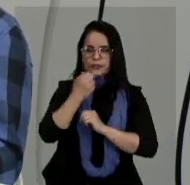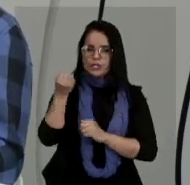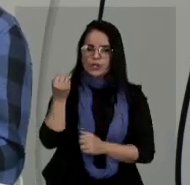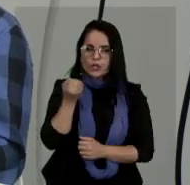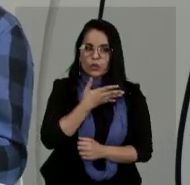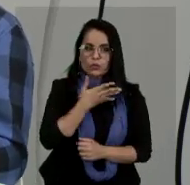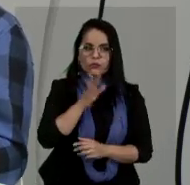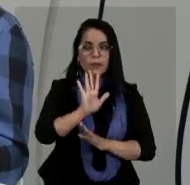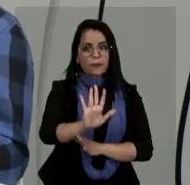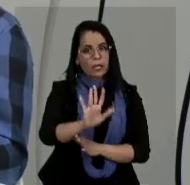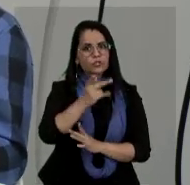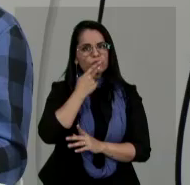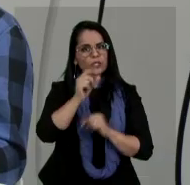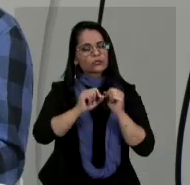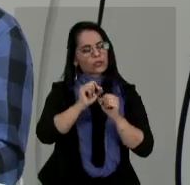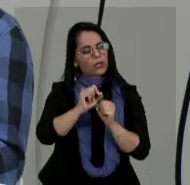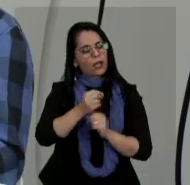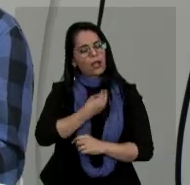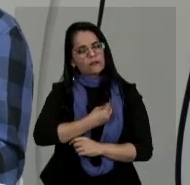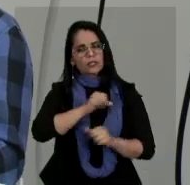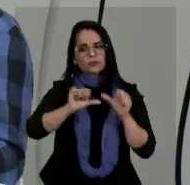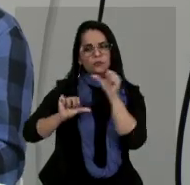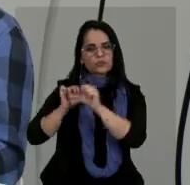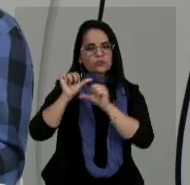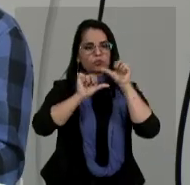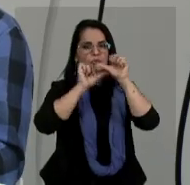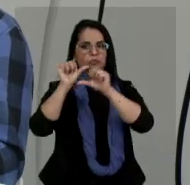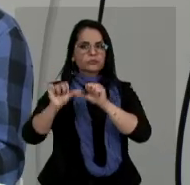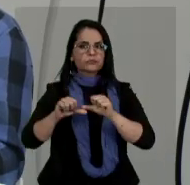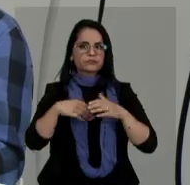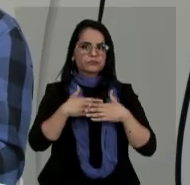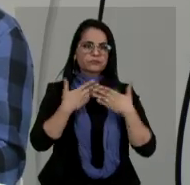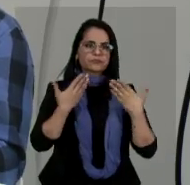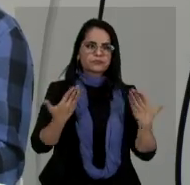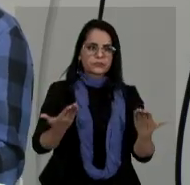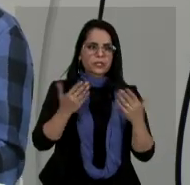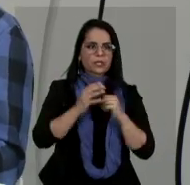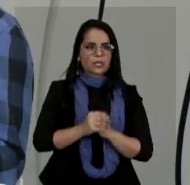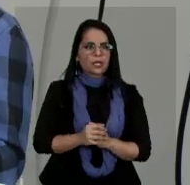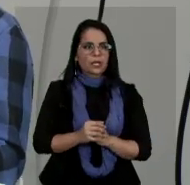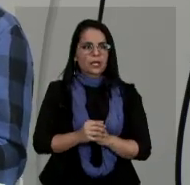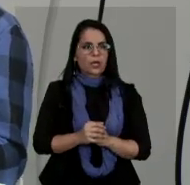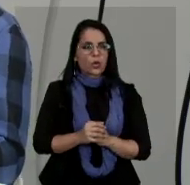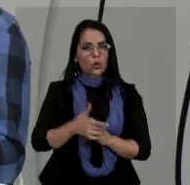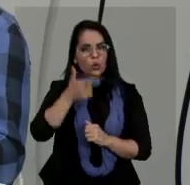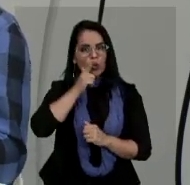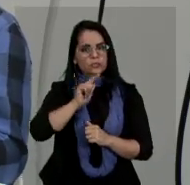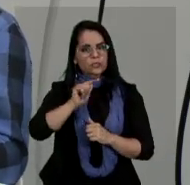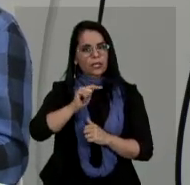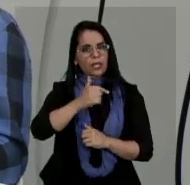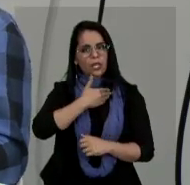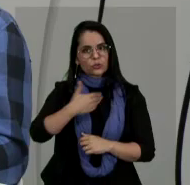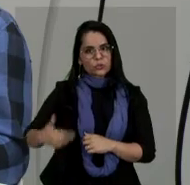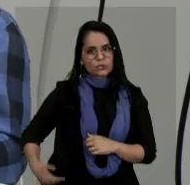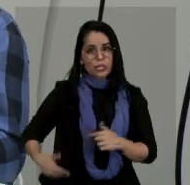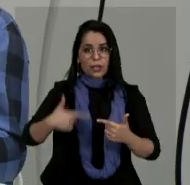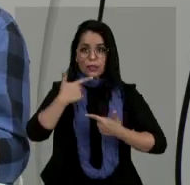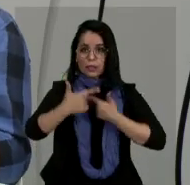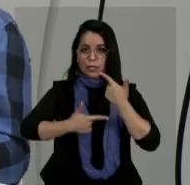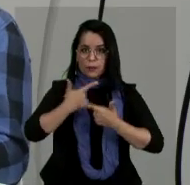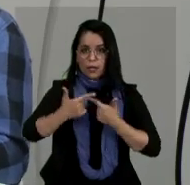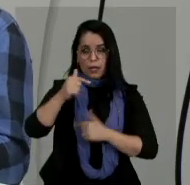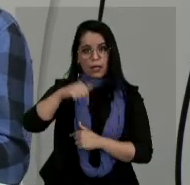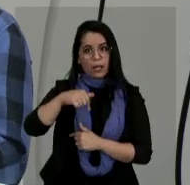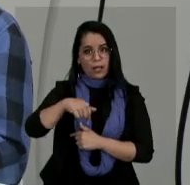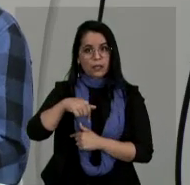nova, mas a gente está falando de uma língua que é viva, então se modifica. Então, para para atuar na rede estadual de ensino, por exemplo, que é